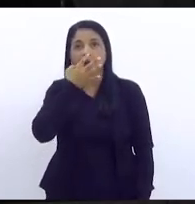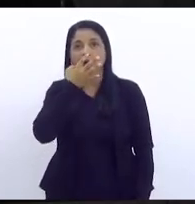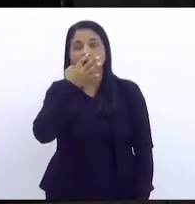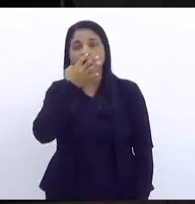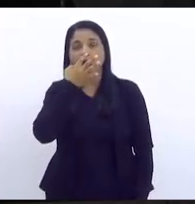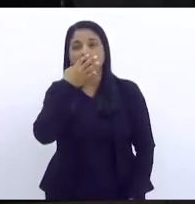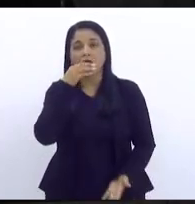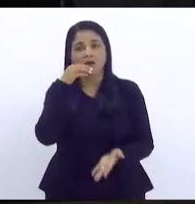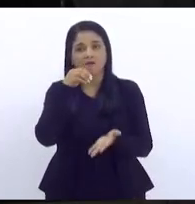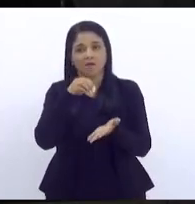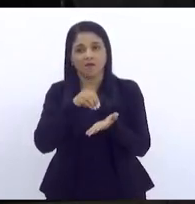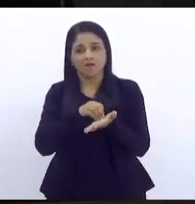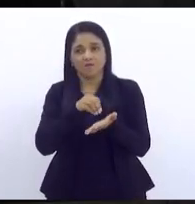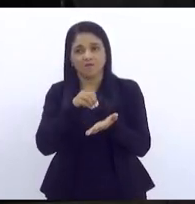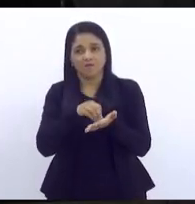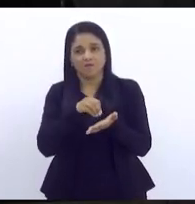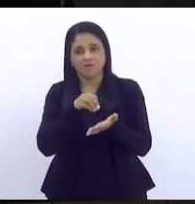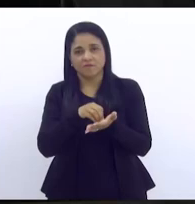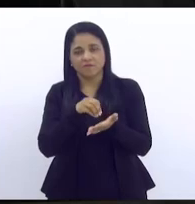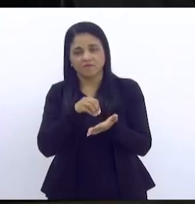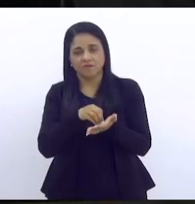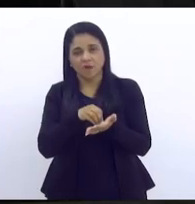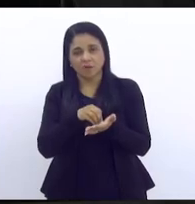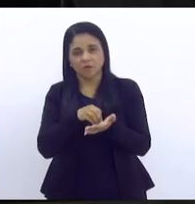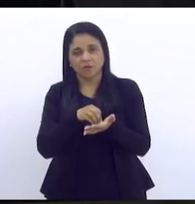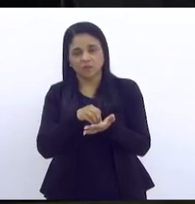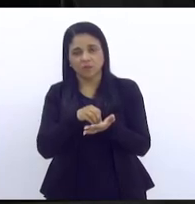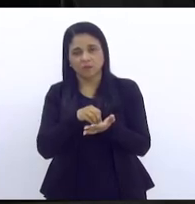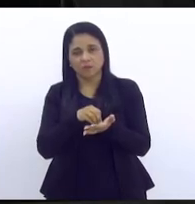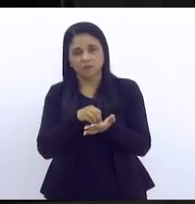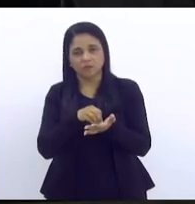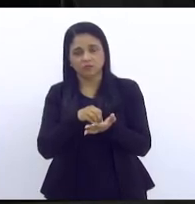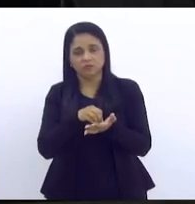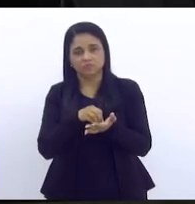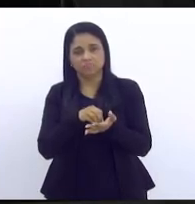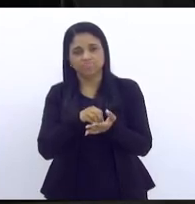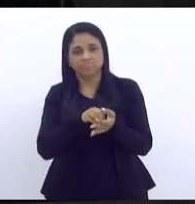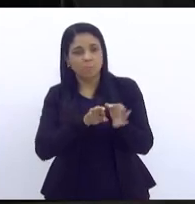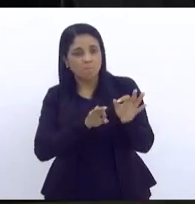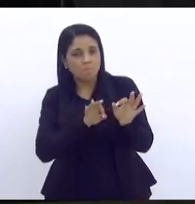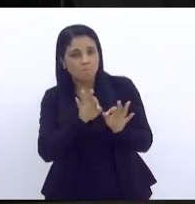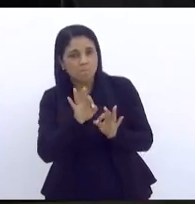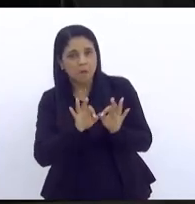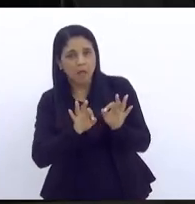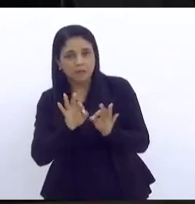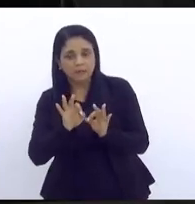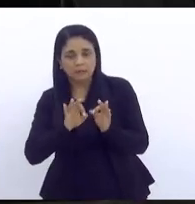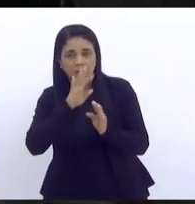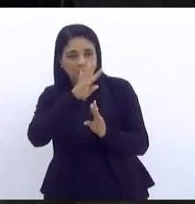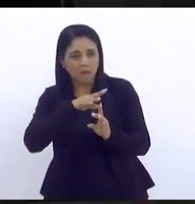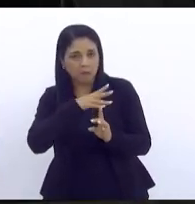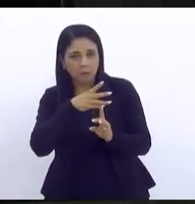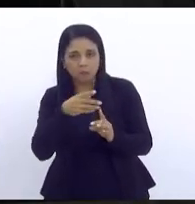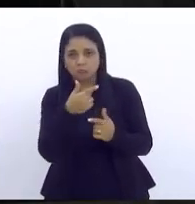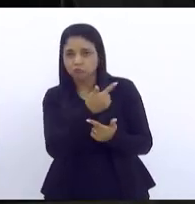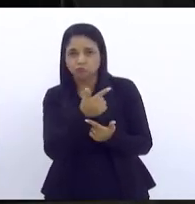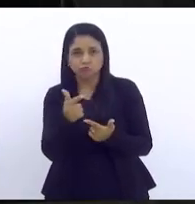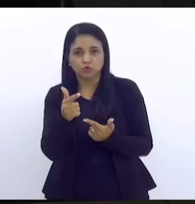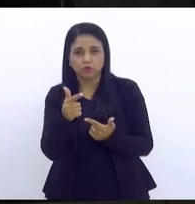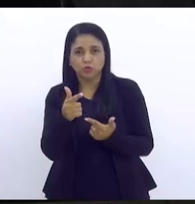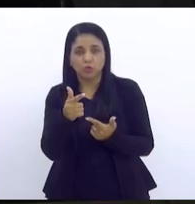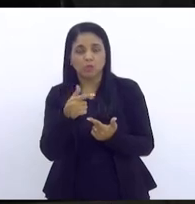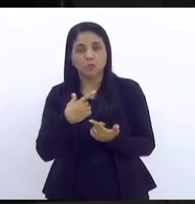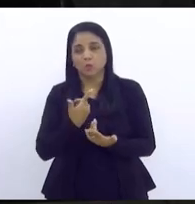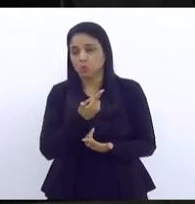com a condições de fazer um planejamento dizer que não fez direito porque não